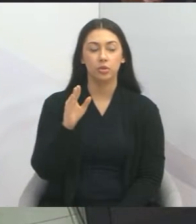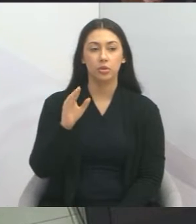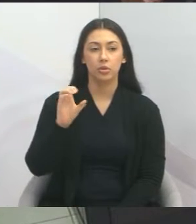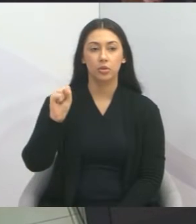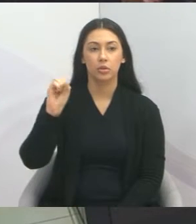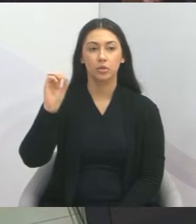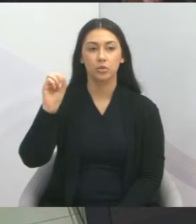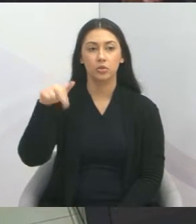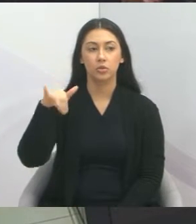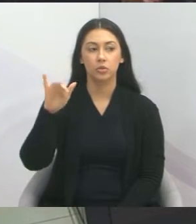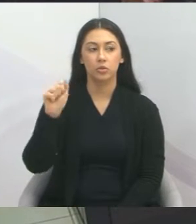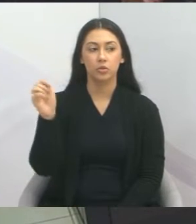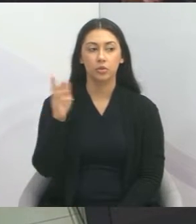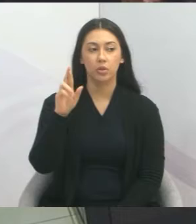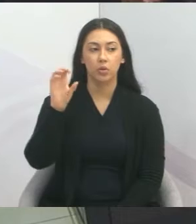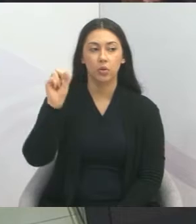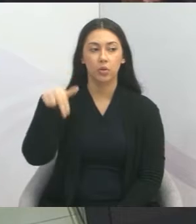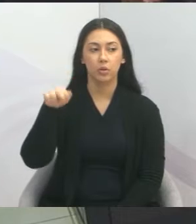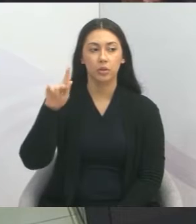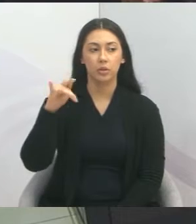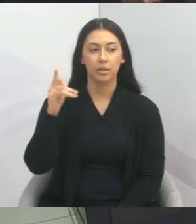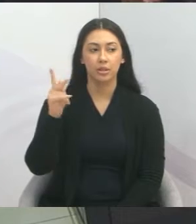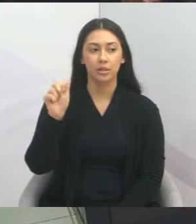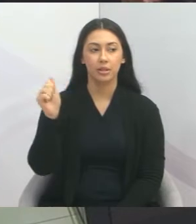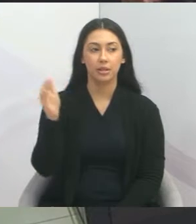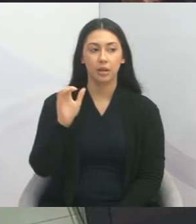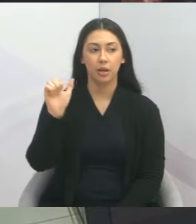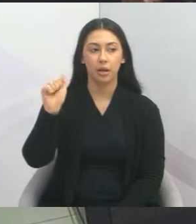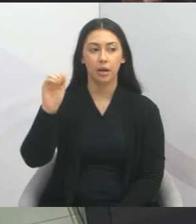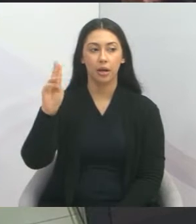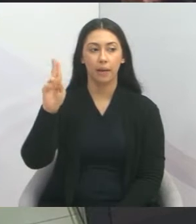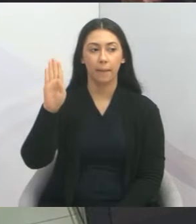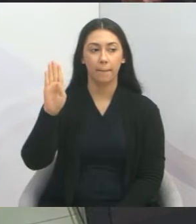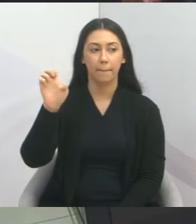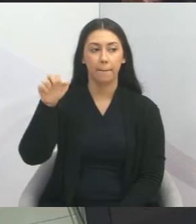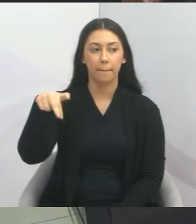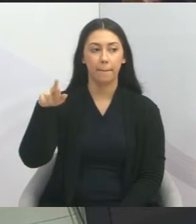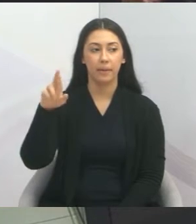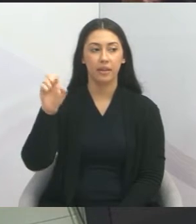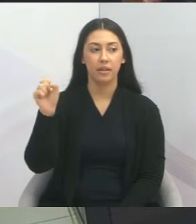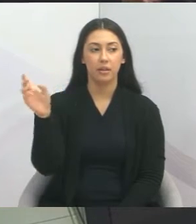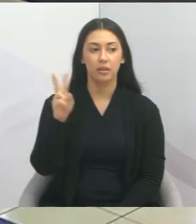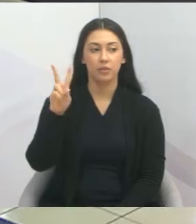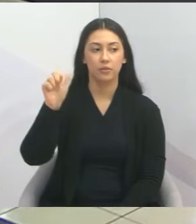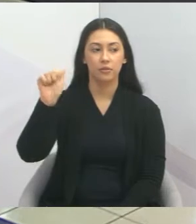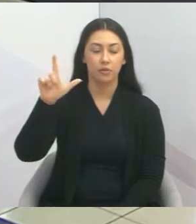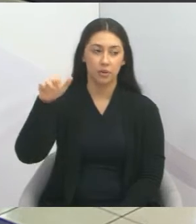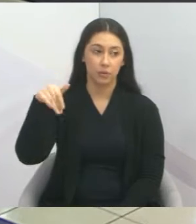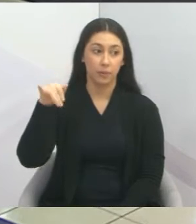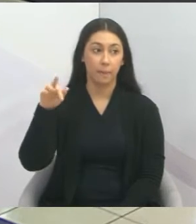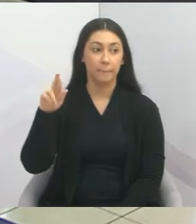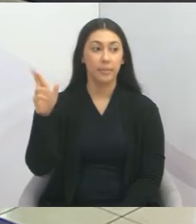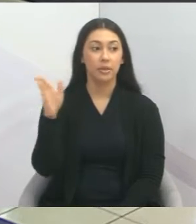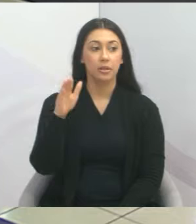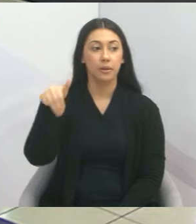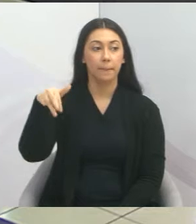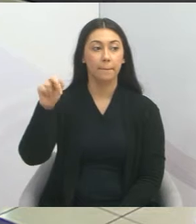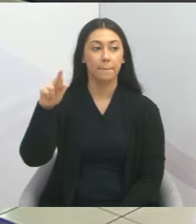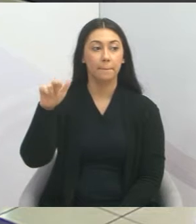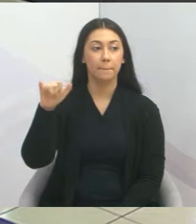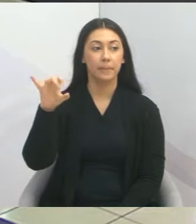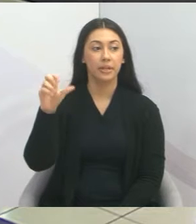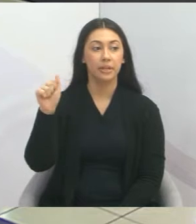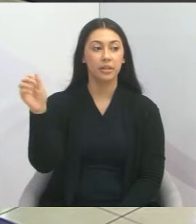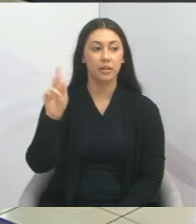Amizade roupinha área de Madureira Valmir do parque Meia Lua Maria Amélia Fernandes